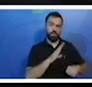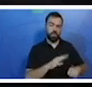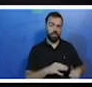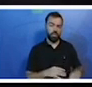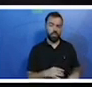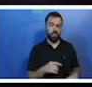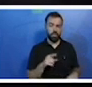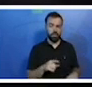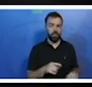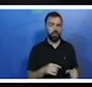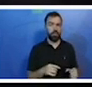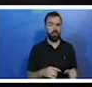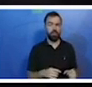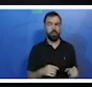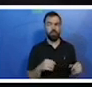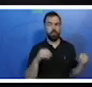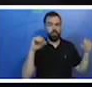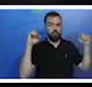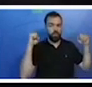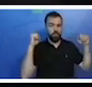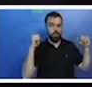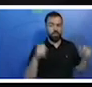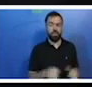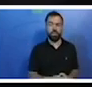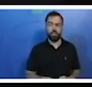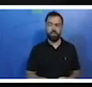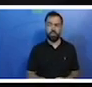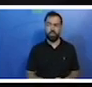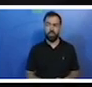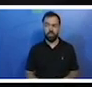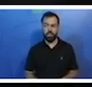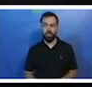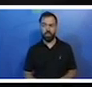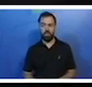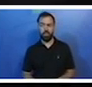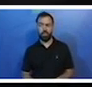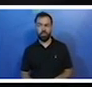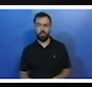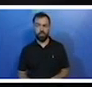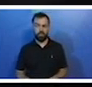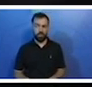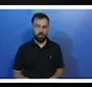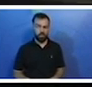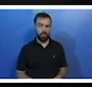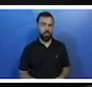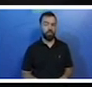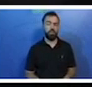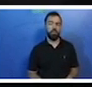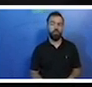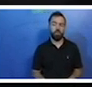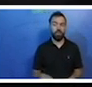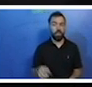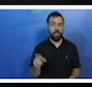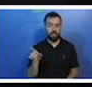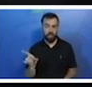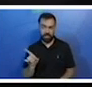para 3,5 e ela quer superar os próprios obstáculos, a superação pessoal.